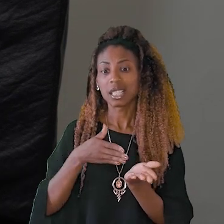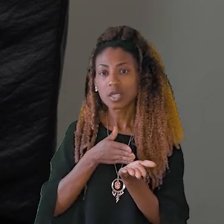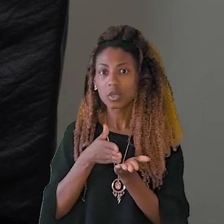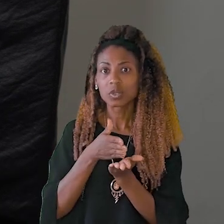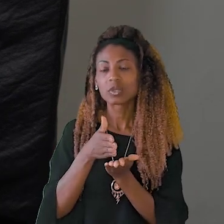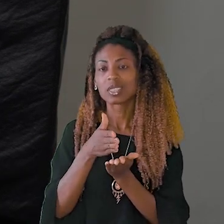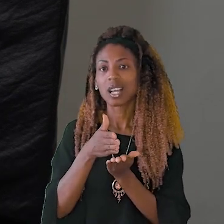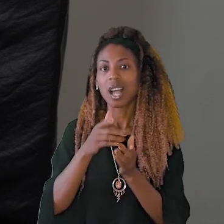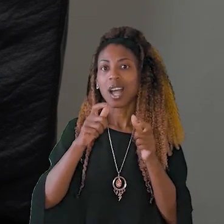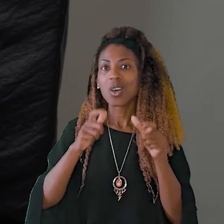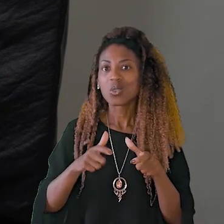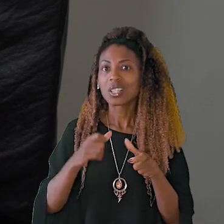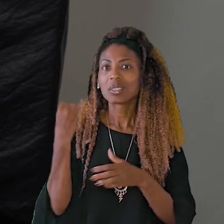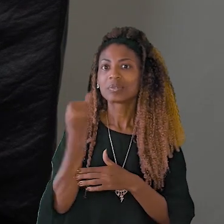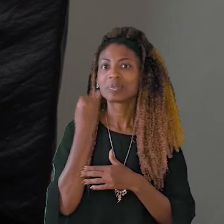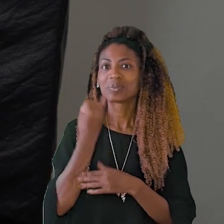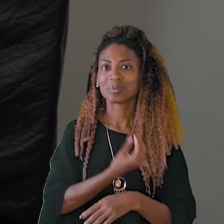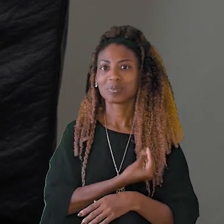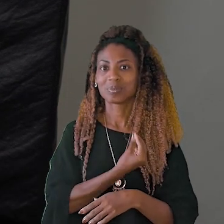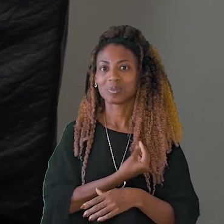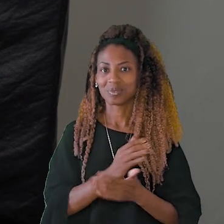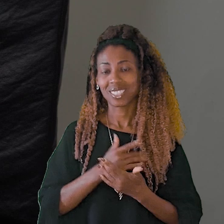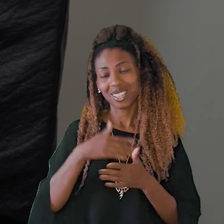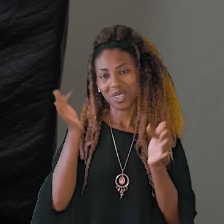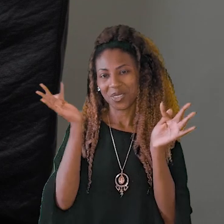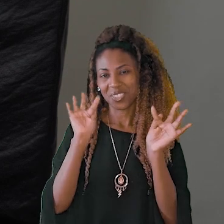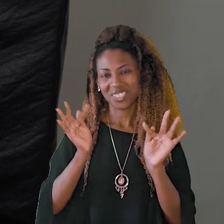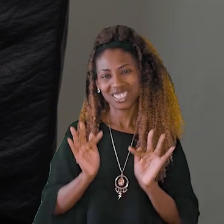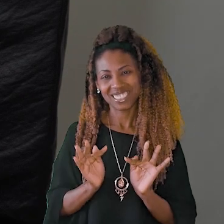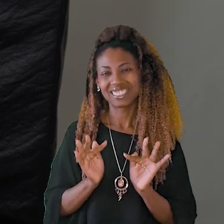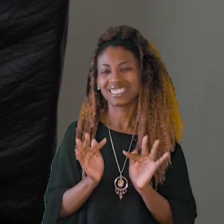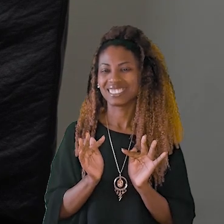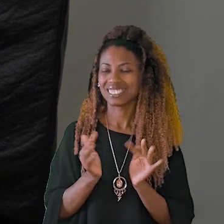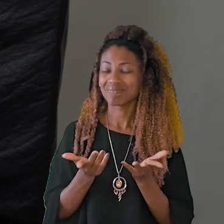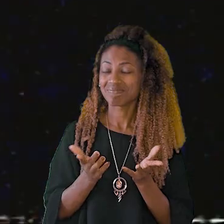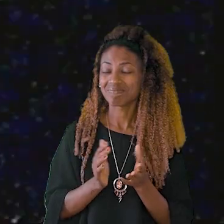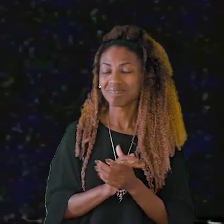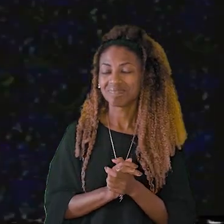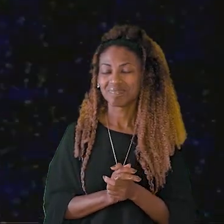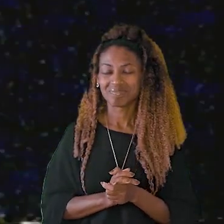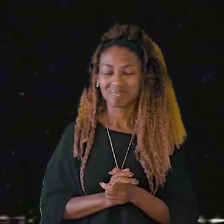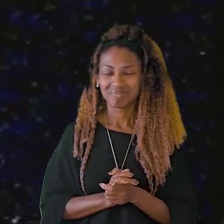caminhos é um lugar muito, muito significativo, né? E eu fico muito feliz de poder estar nesse lugar, assim.